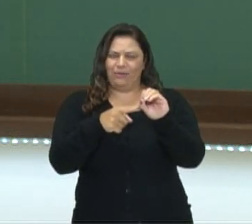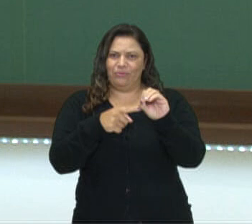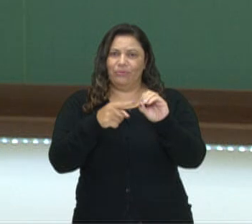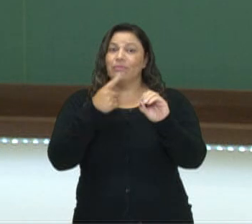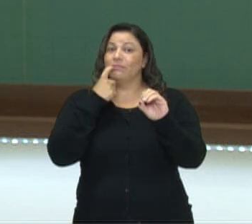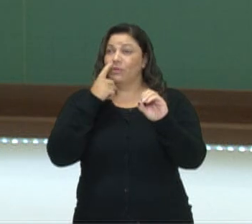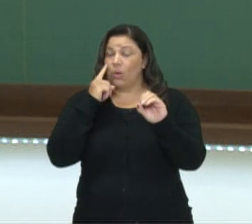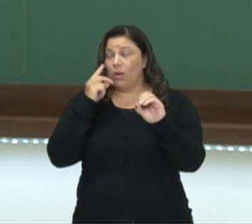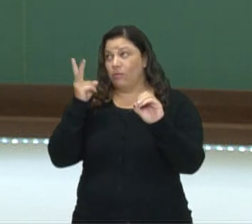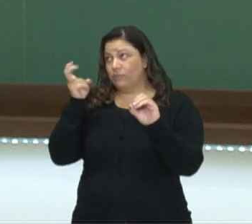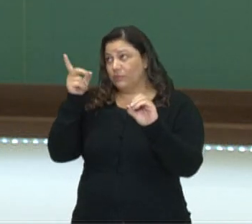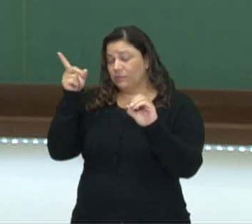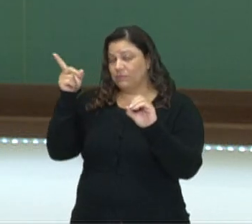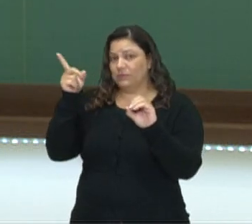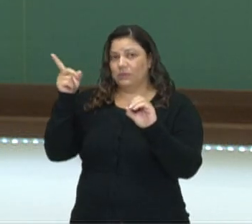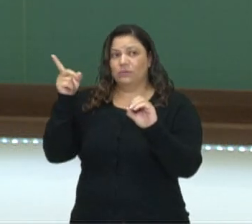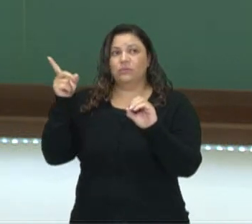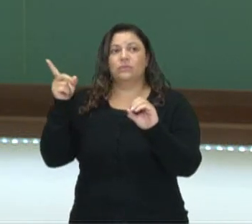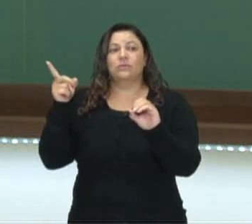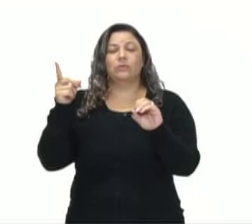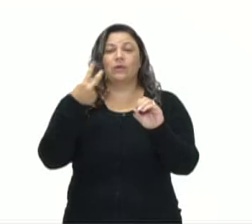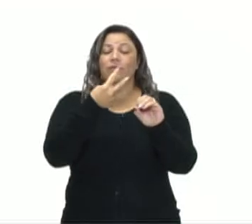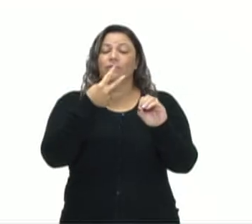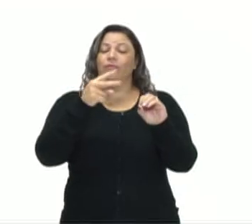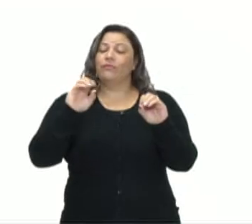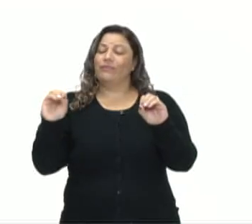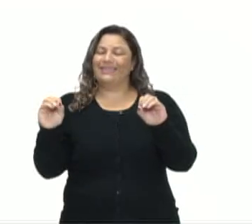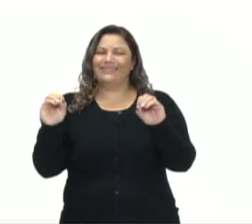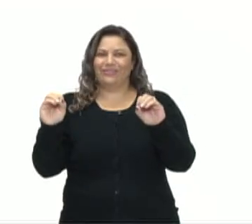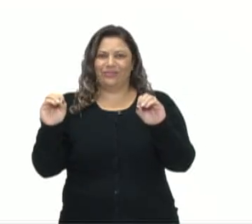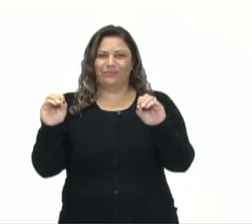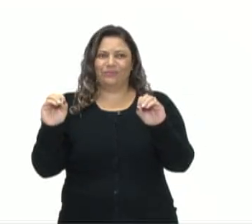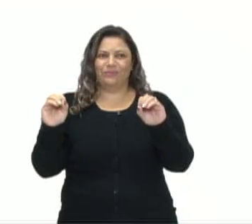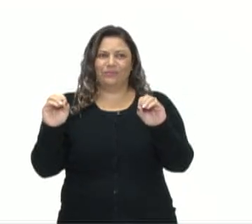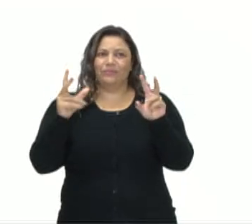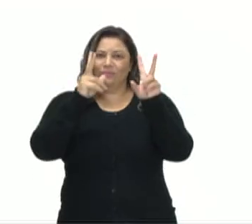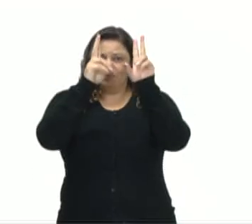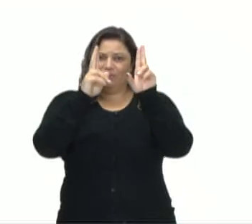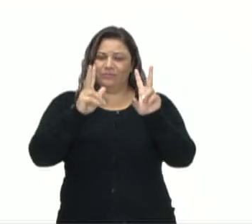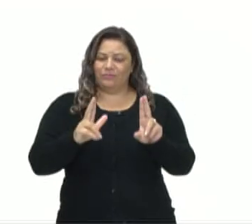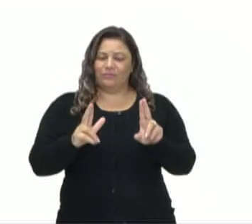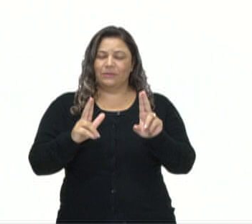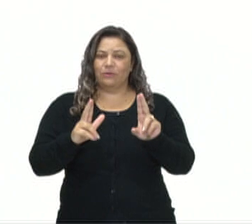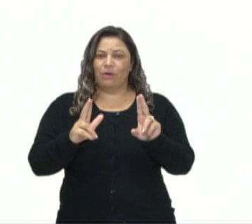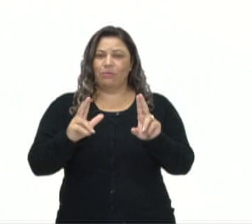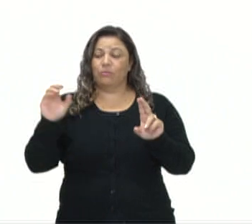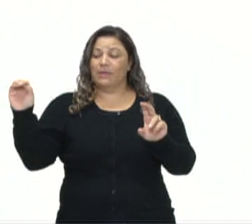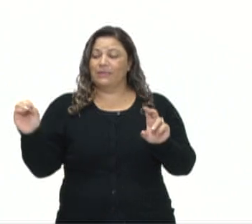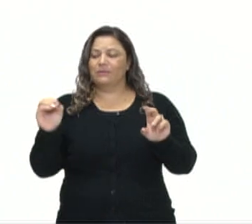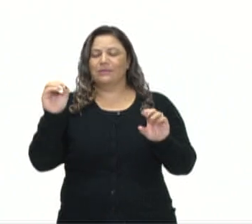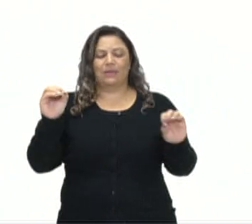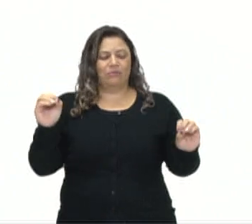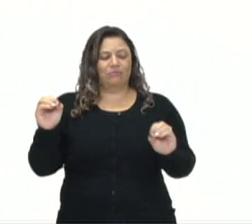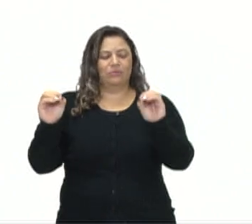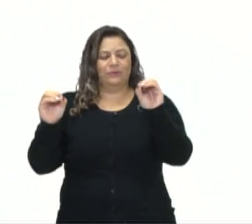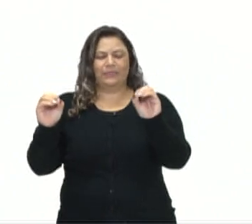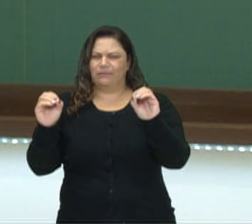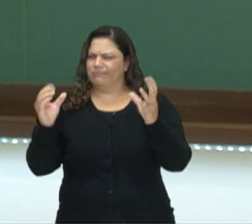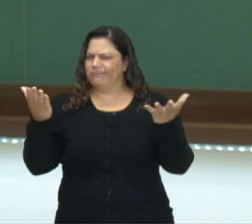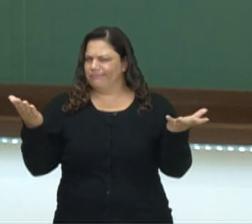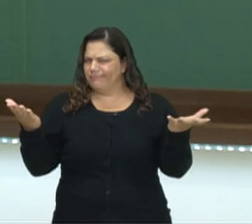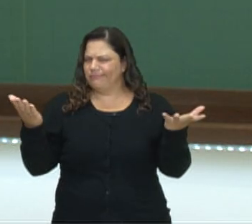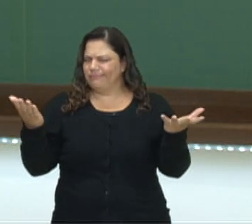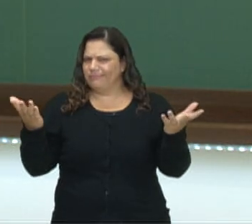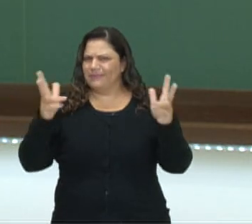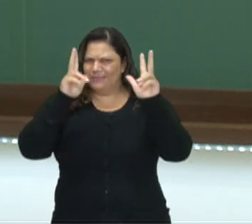final do algarismo 0? Olha como é que ficou. 20. Deu o mesmo que deu ali em cima, só que com 0 no final. Será que esse